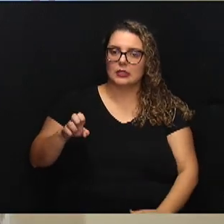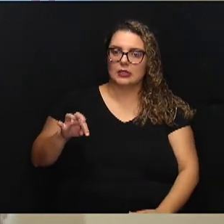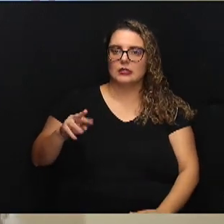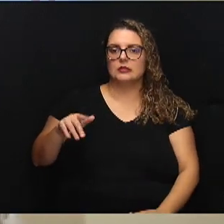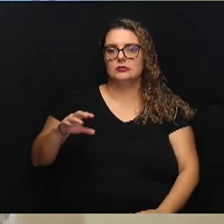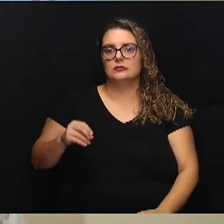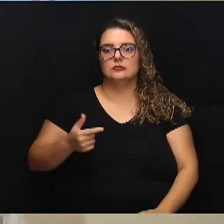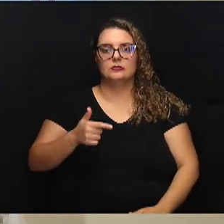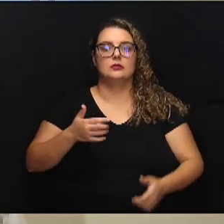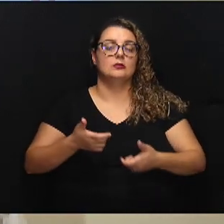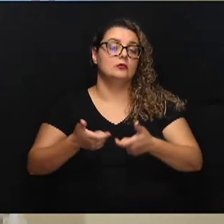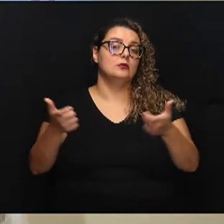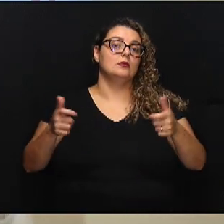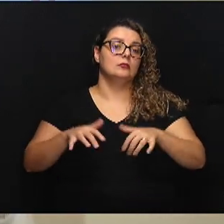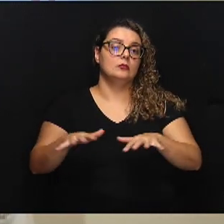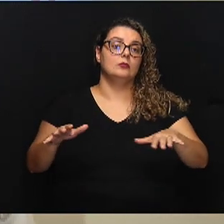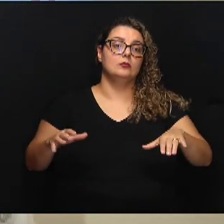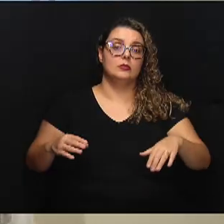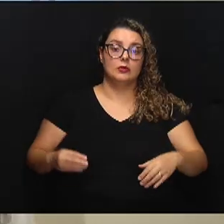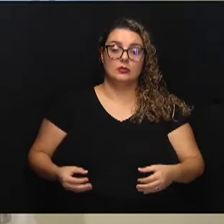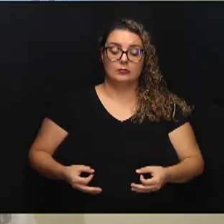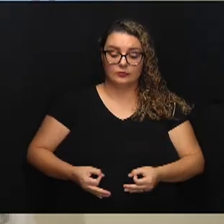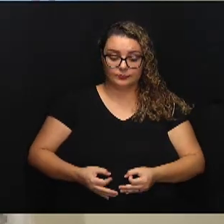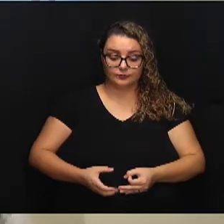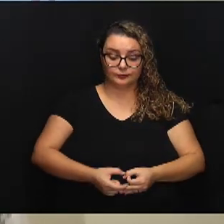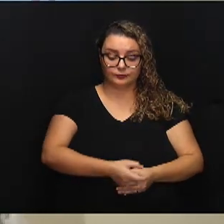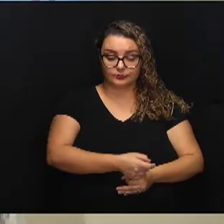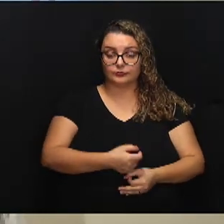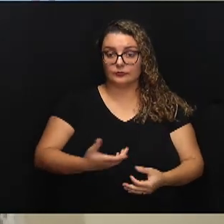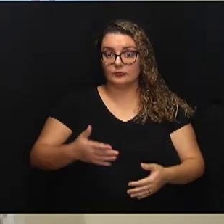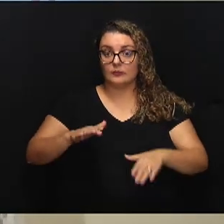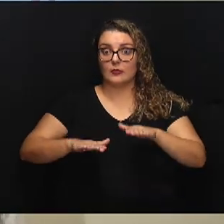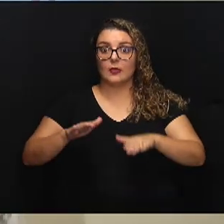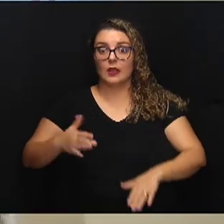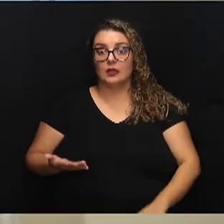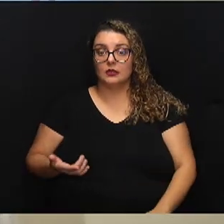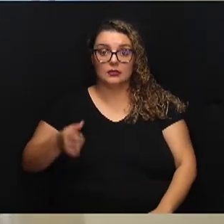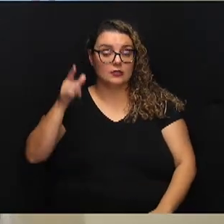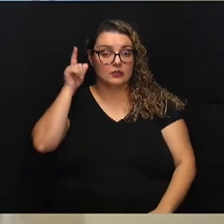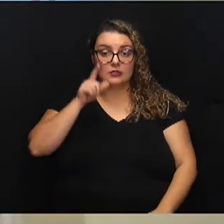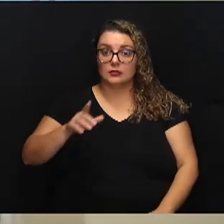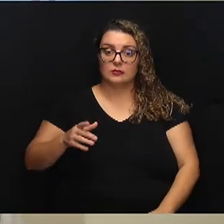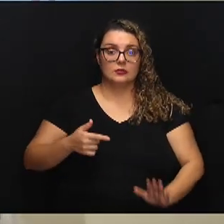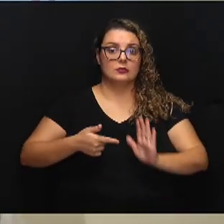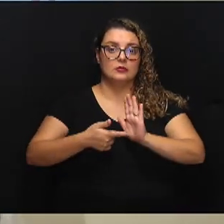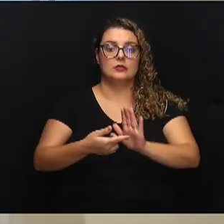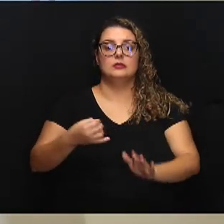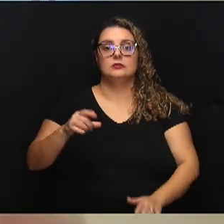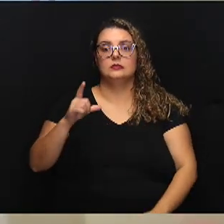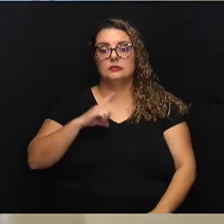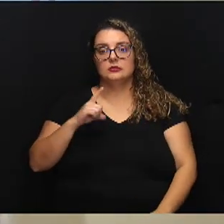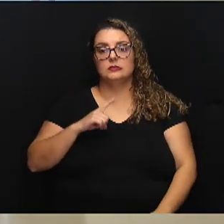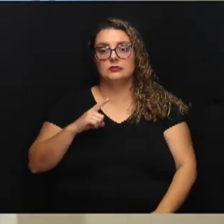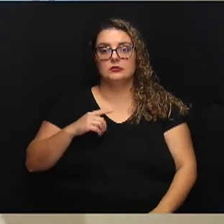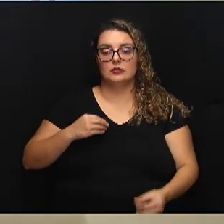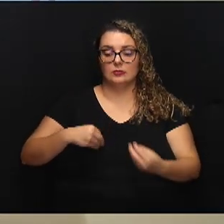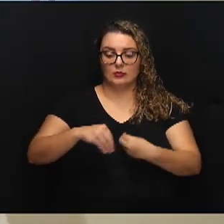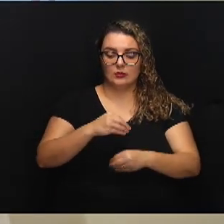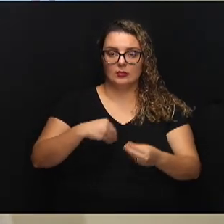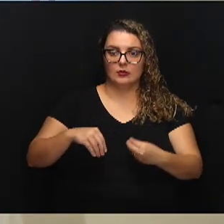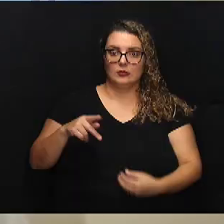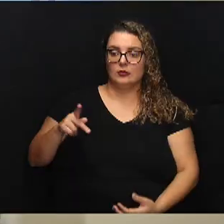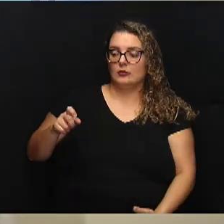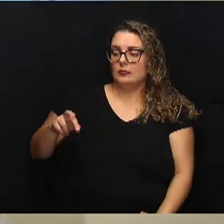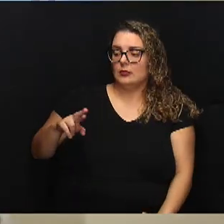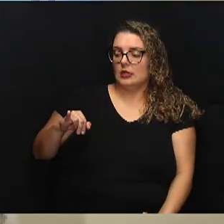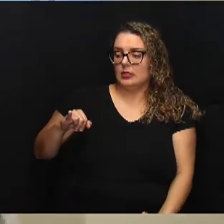amplo acesso para câncer de ovário e muitas vezes ele não consegue nos mostrar se tem acometimento ou envolvimento do peritônio,